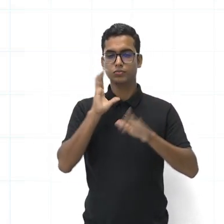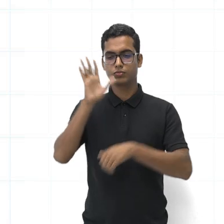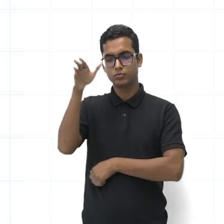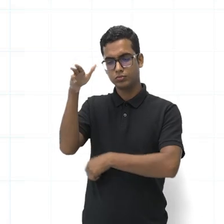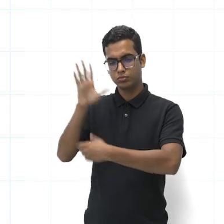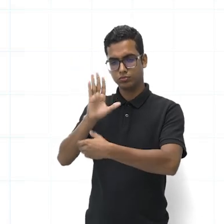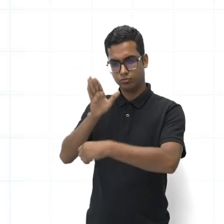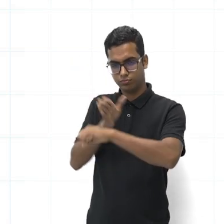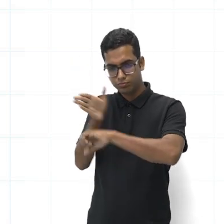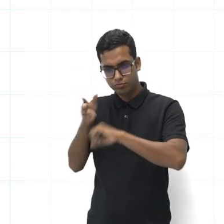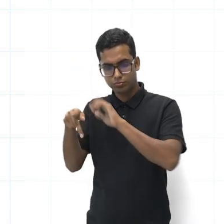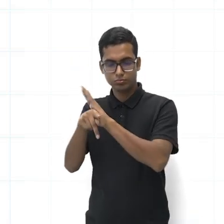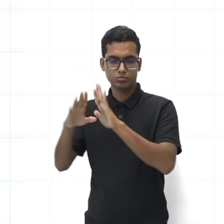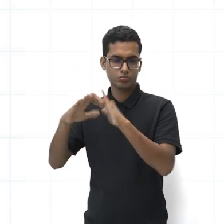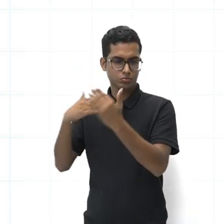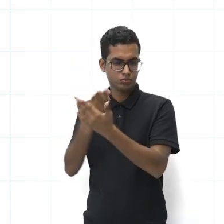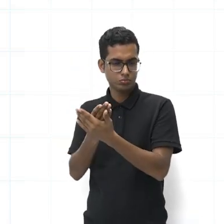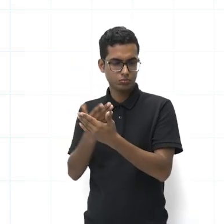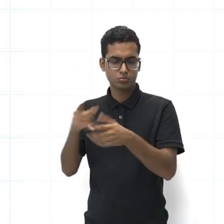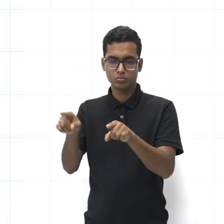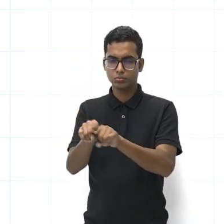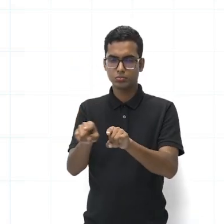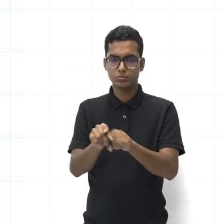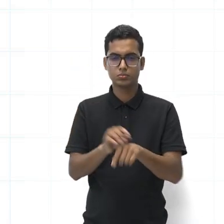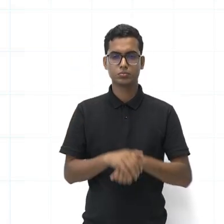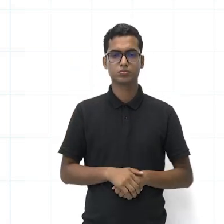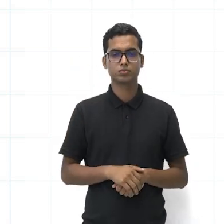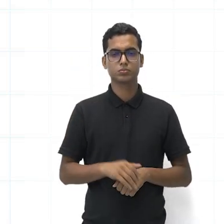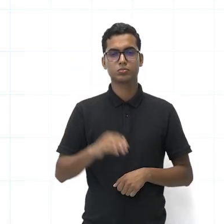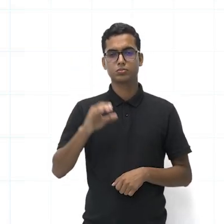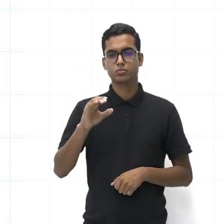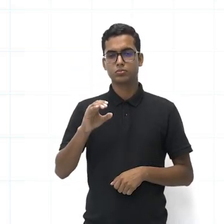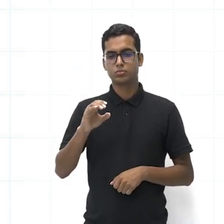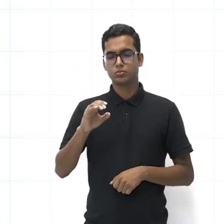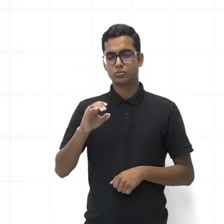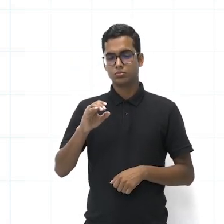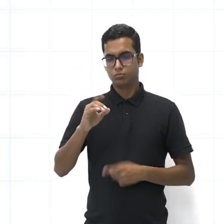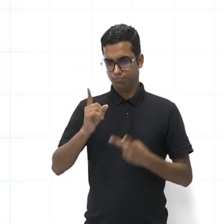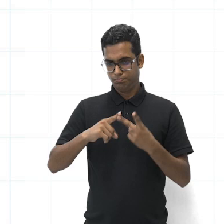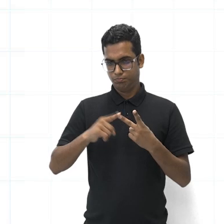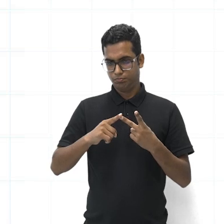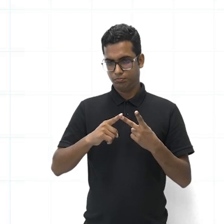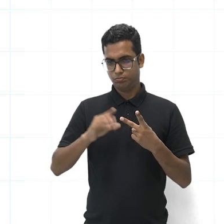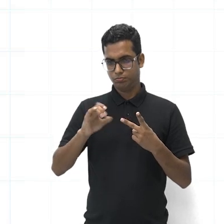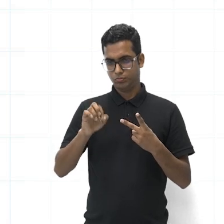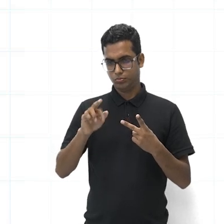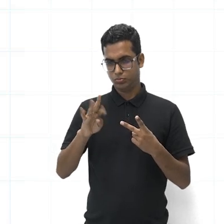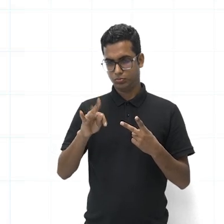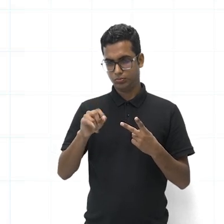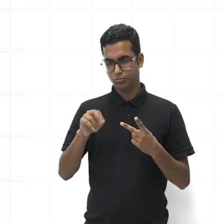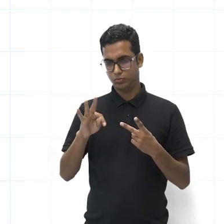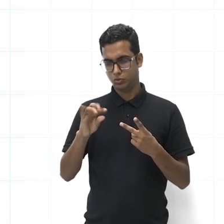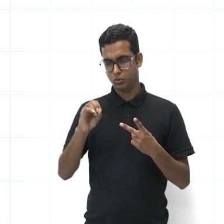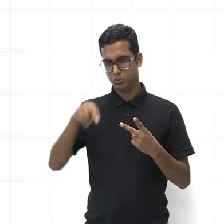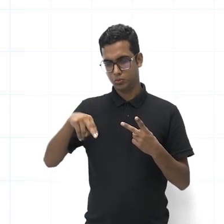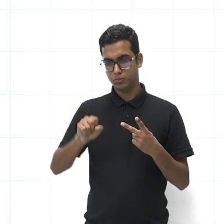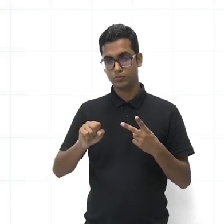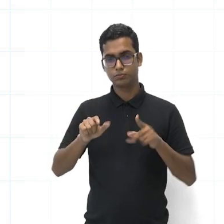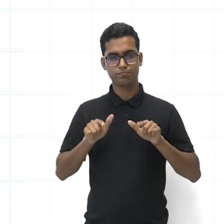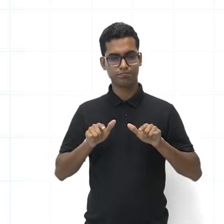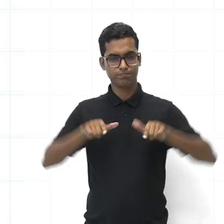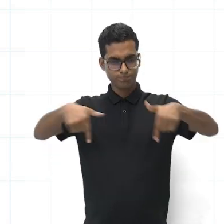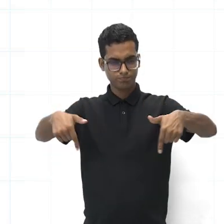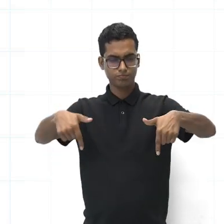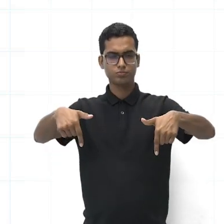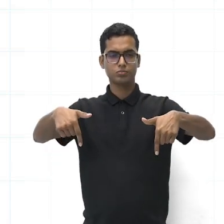regular. Certifications, aqui certifications são certificados, né? Há alguns cursos, por exemplo, que são de curta duração, que não te dá